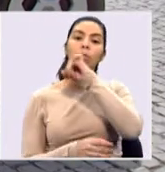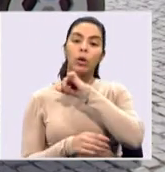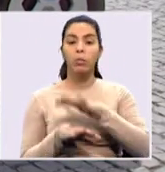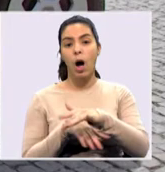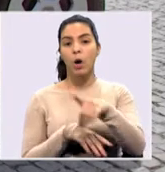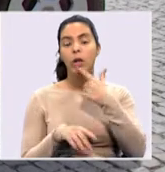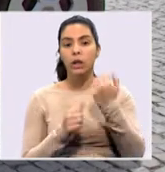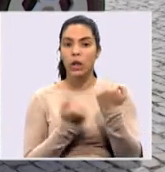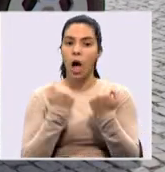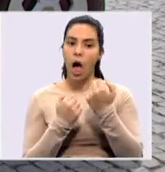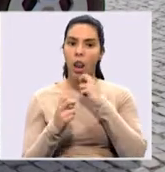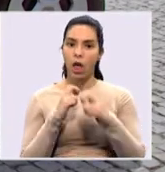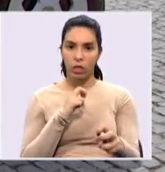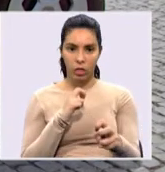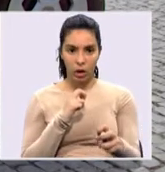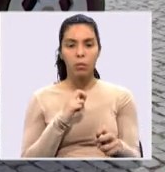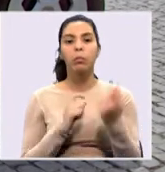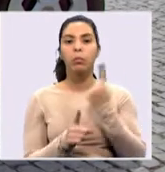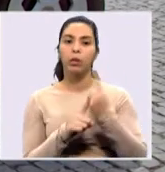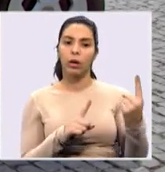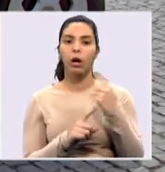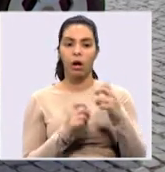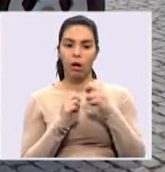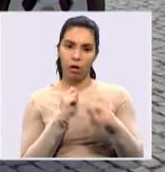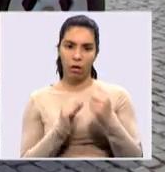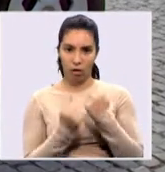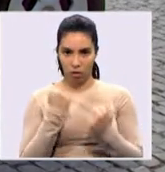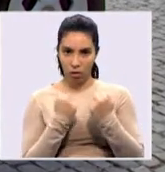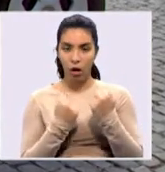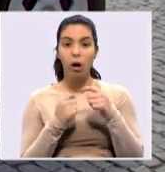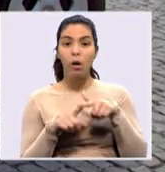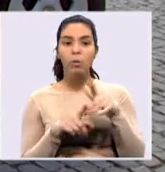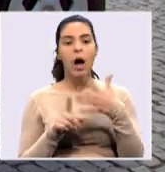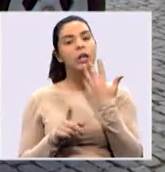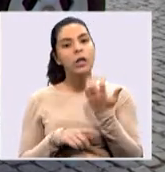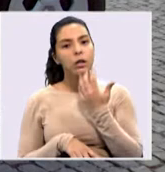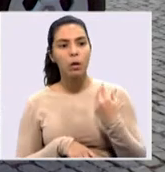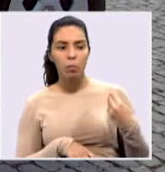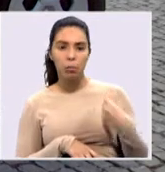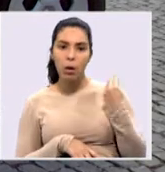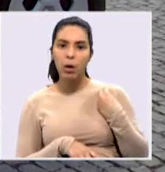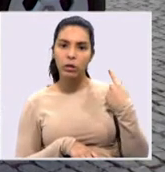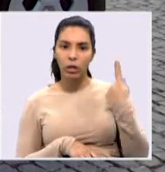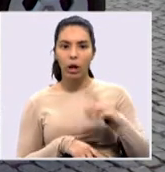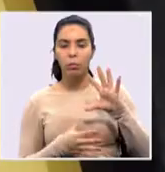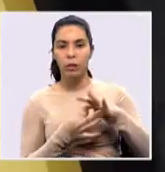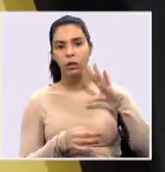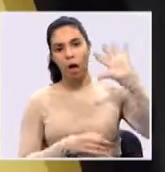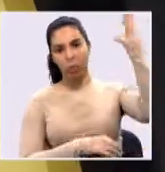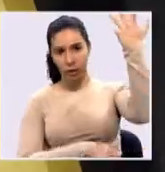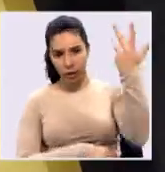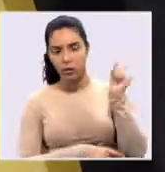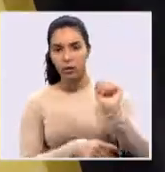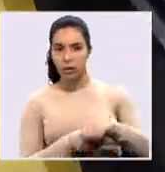serem elétricos, não é? Temos aqui uma experiência diferente. Porquê apostar em carros elétricos? Há aqui uma consciencialização, uma política ambiental do